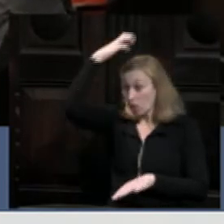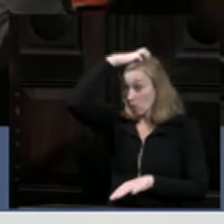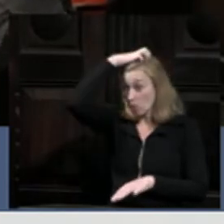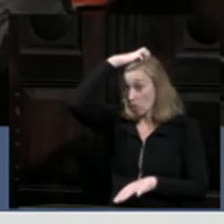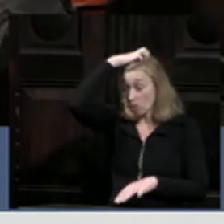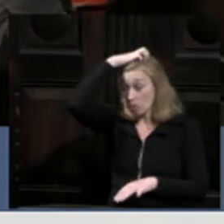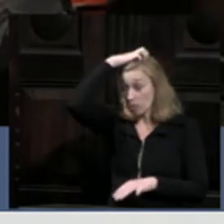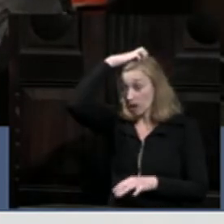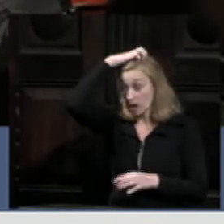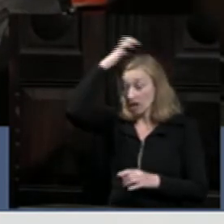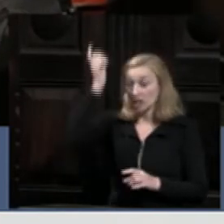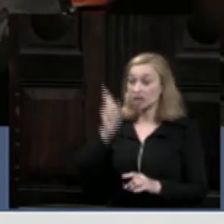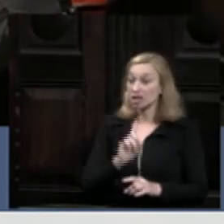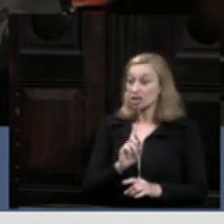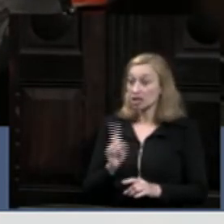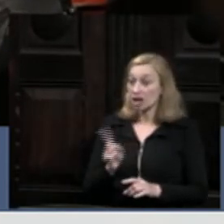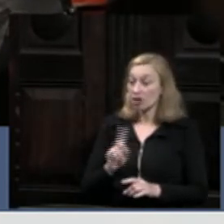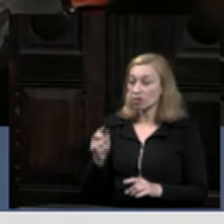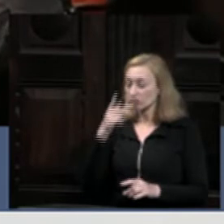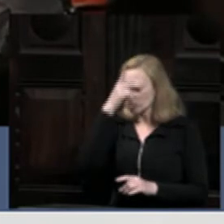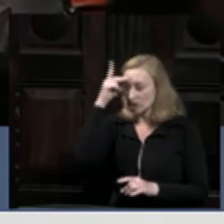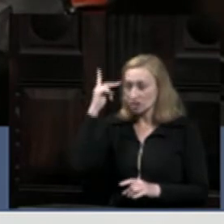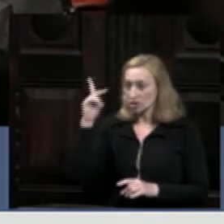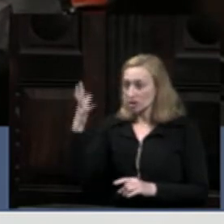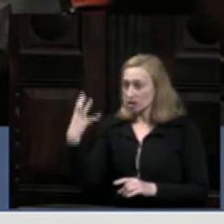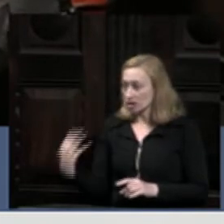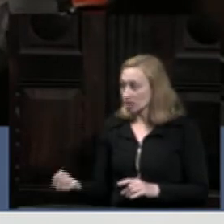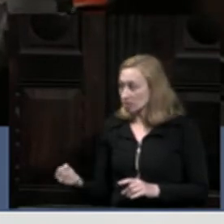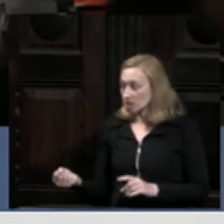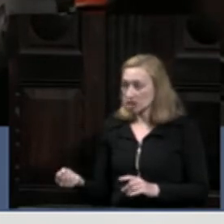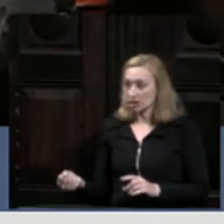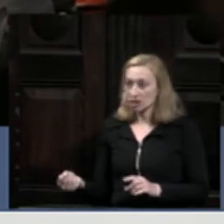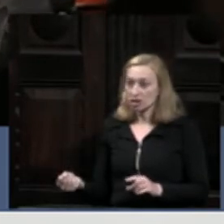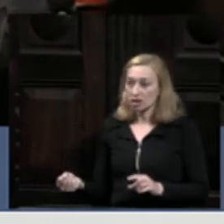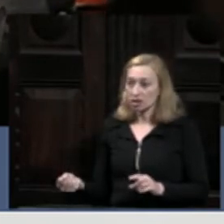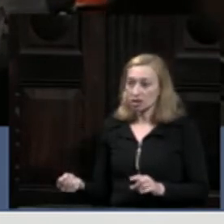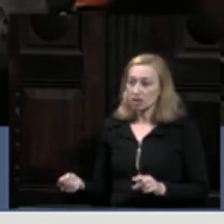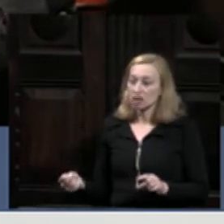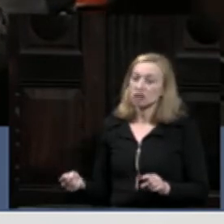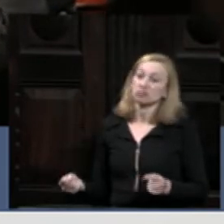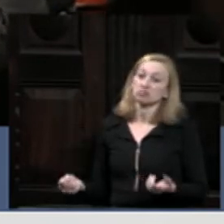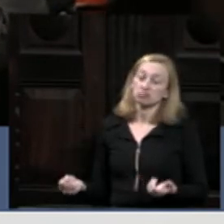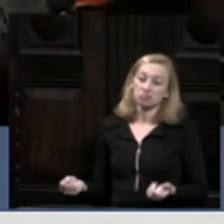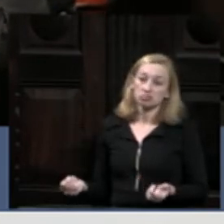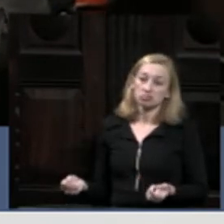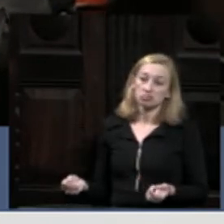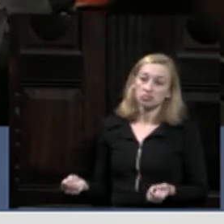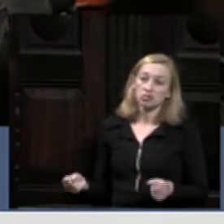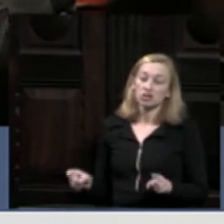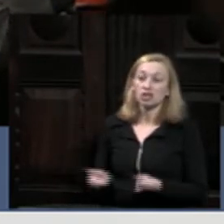dos inativos, nem tampouco das pensionistas.